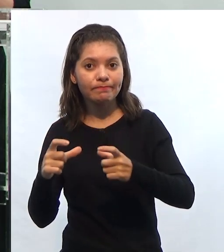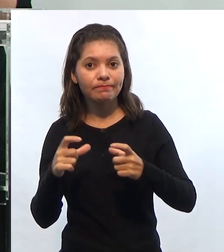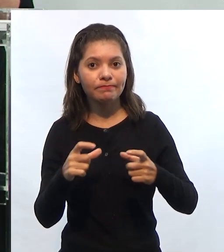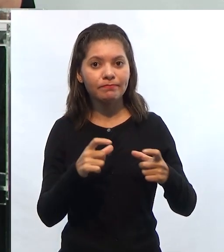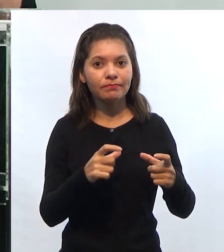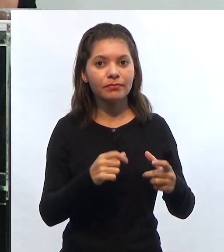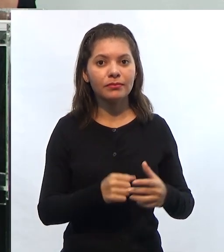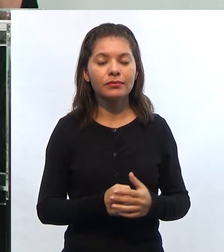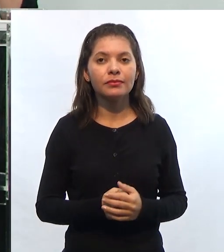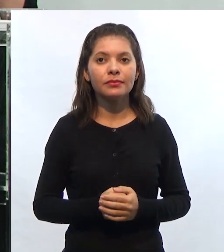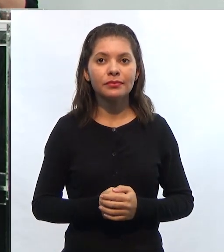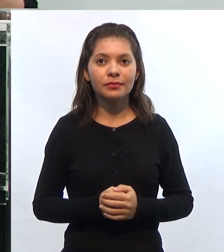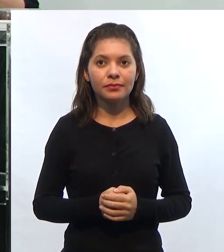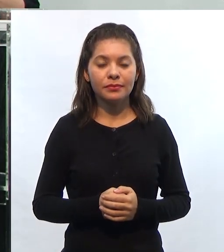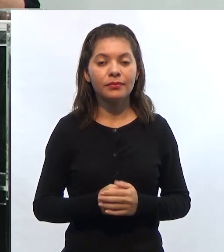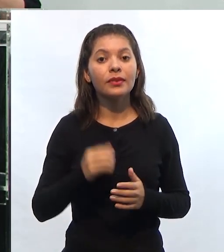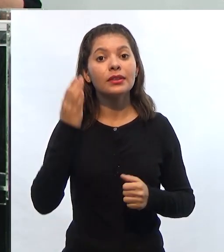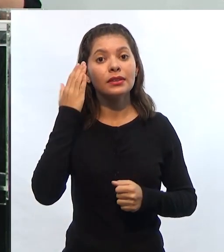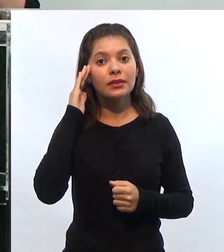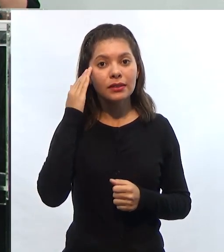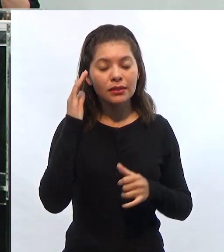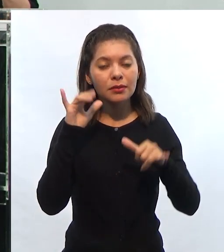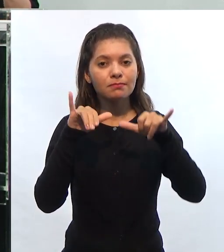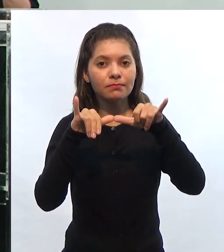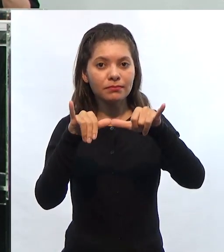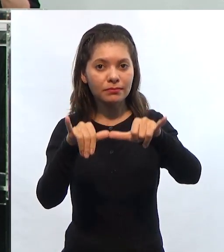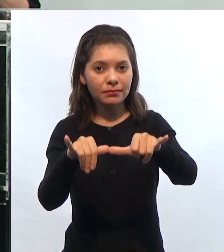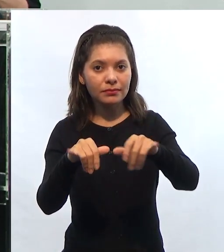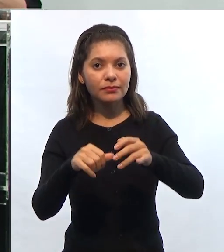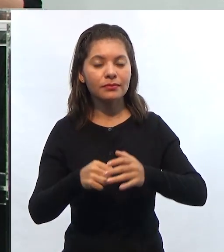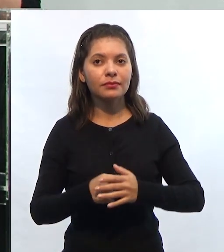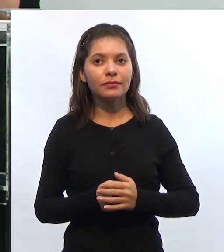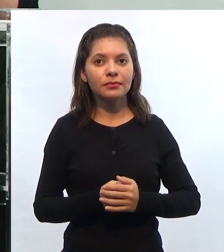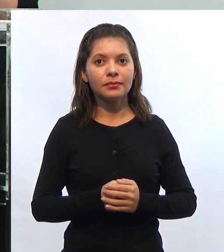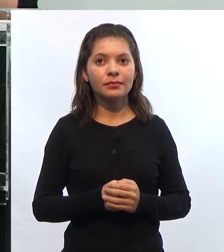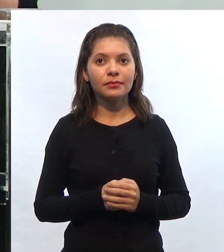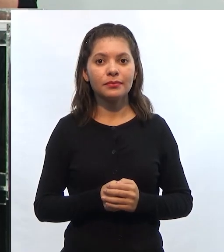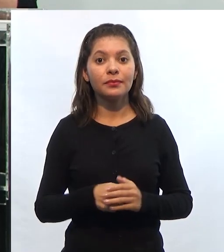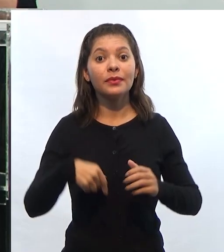ambientes, né? Para poder se entender o seu mercado.